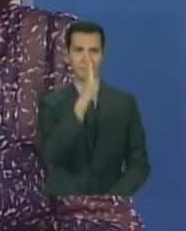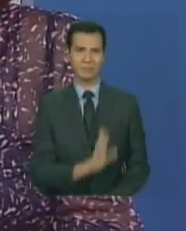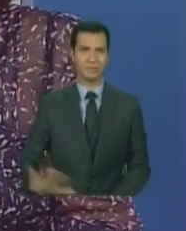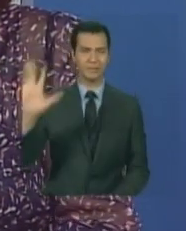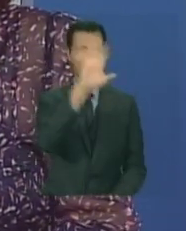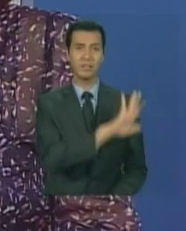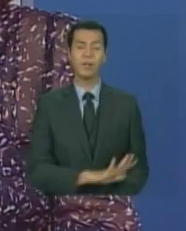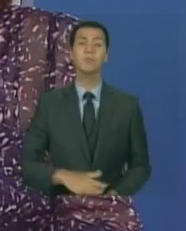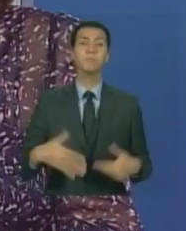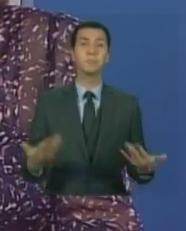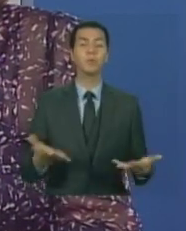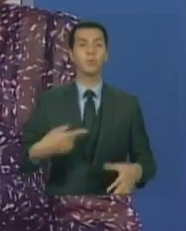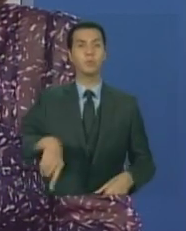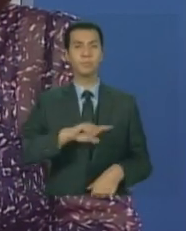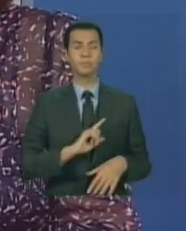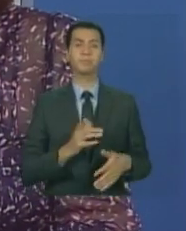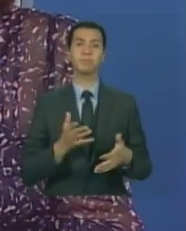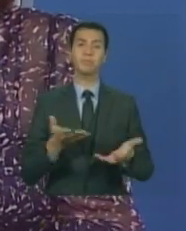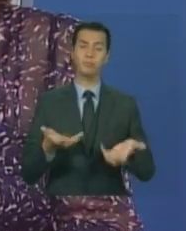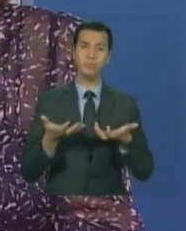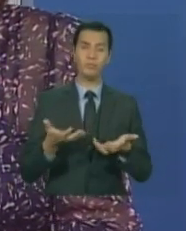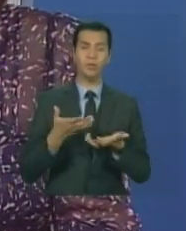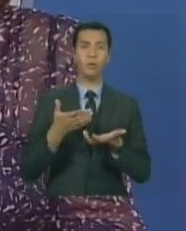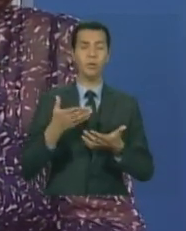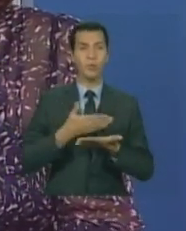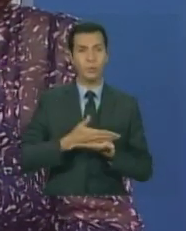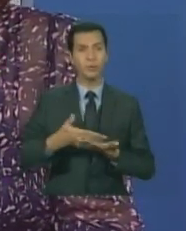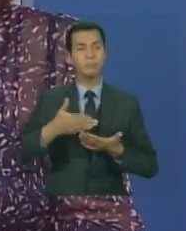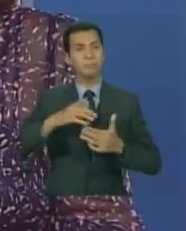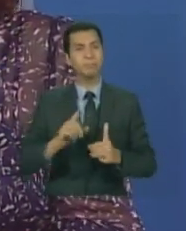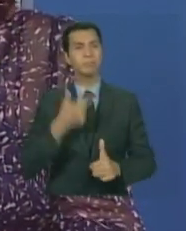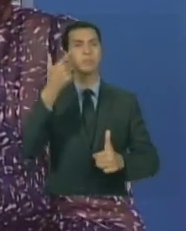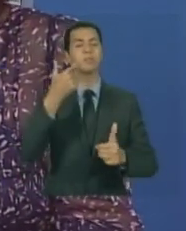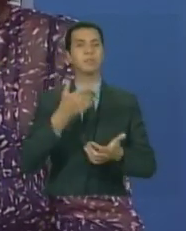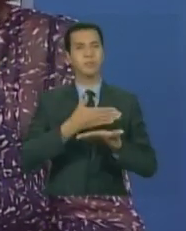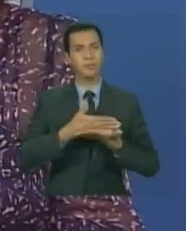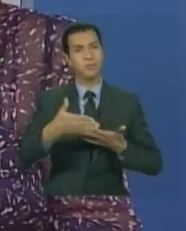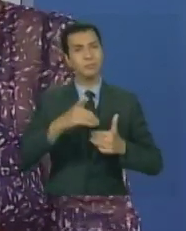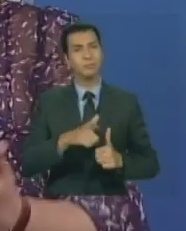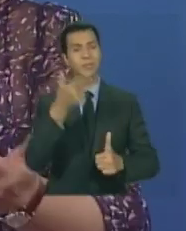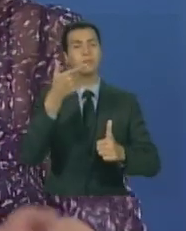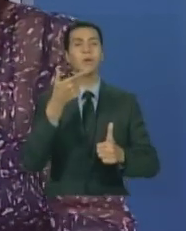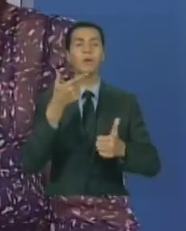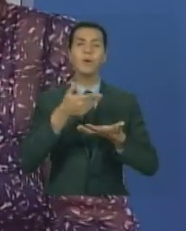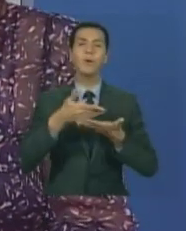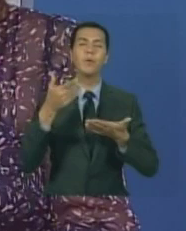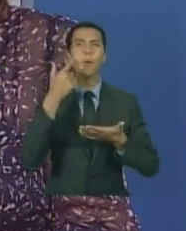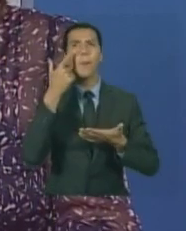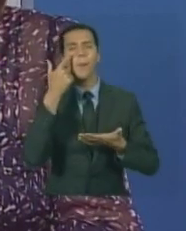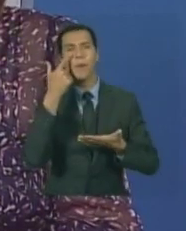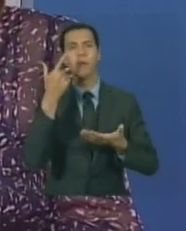no sentido de darmos um primeiro passo aí nesta perspectiva